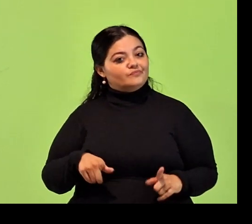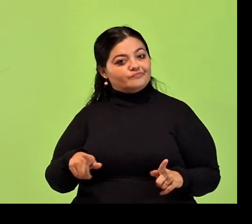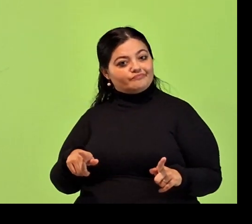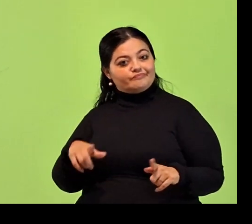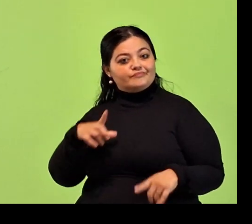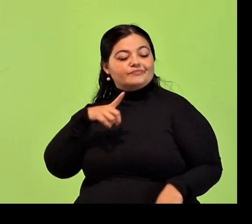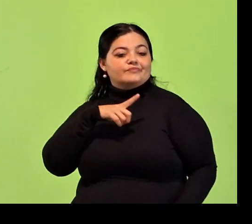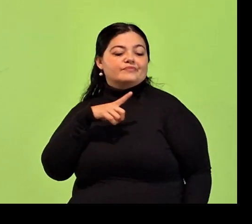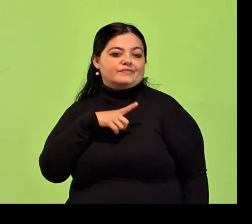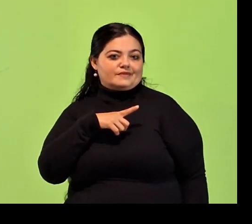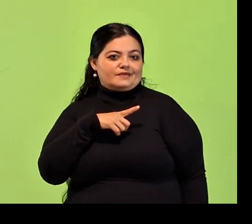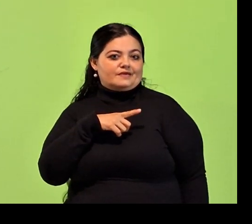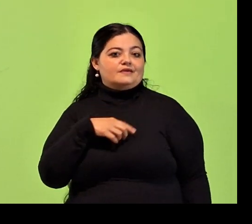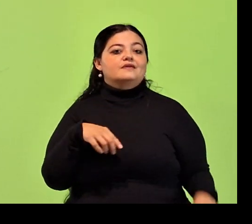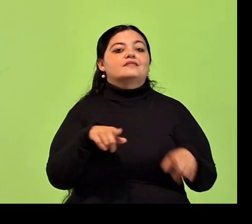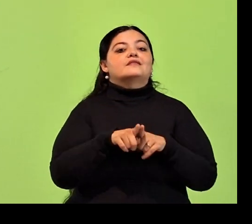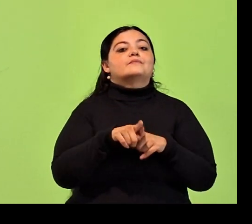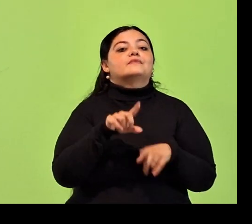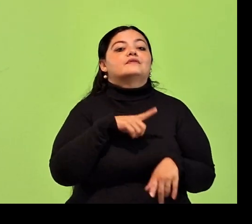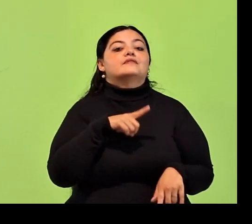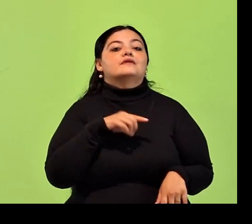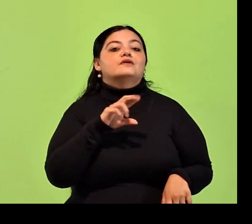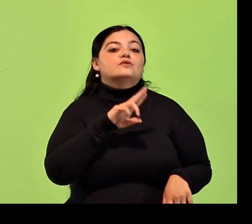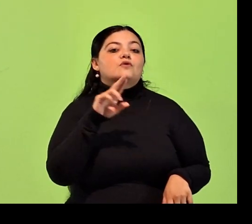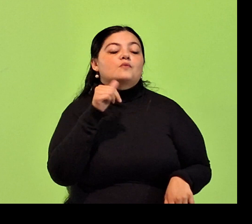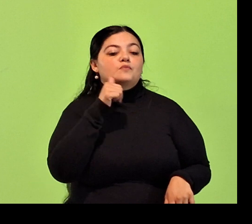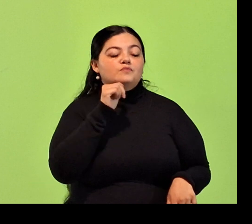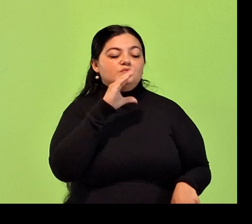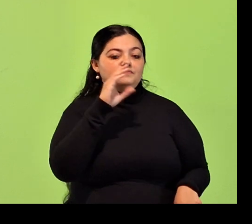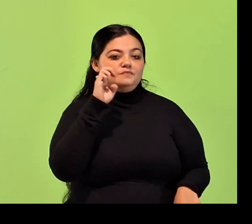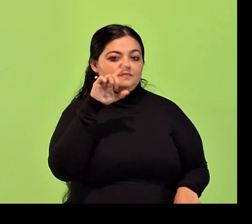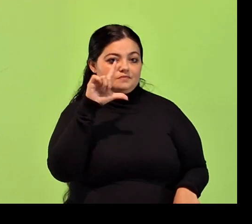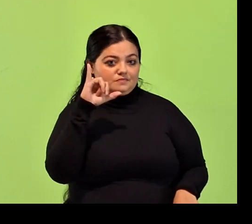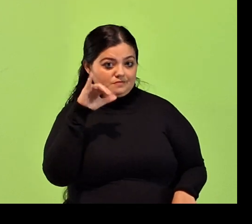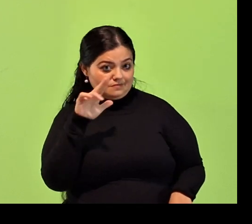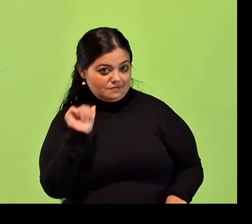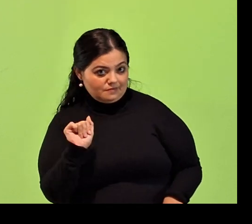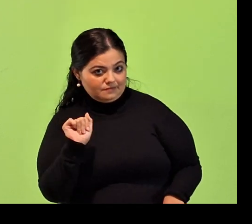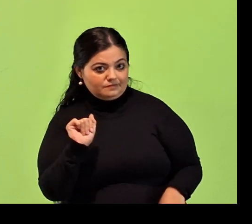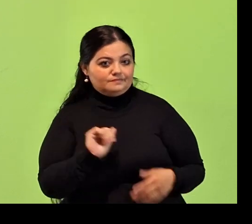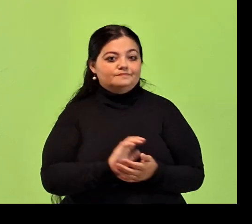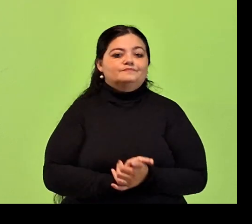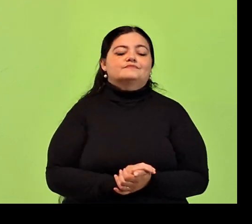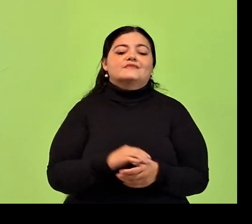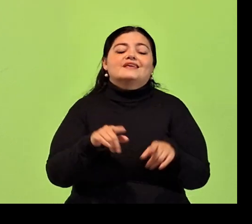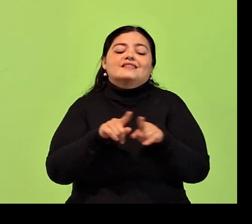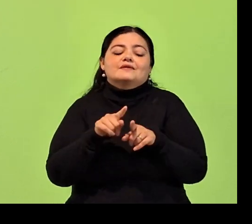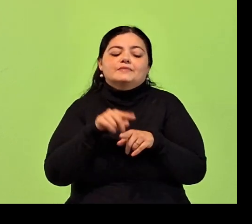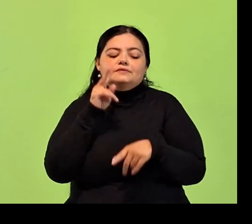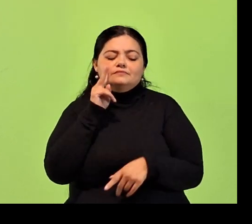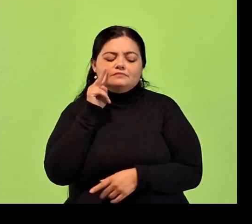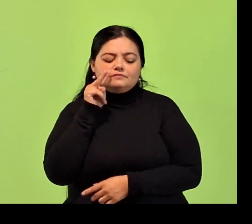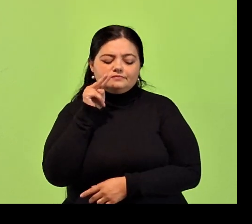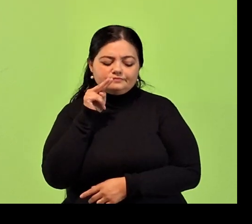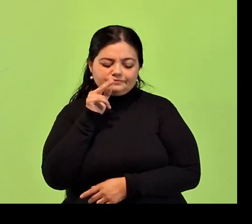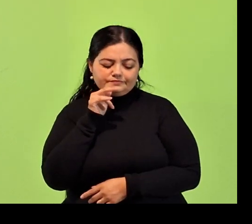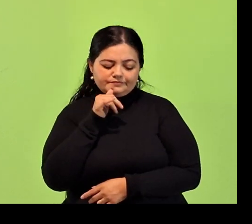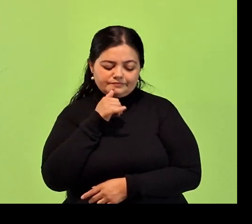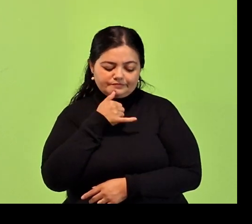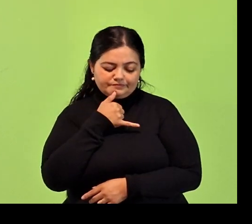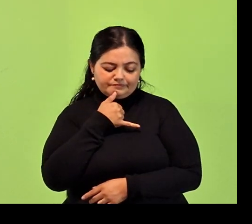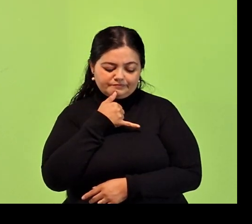gente tem a Celina Abage, mãe dela, uma senhora já mais entrada em anos, também com olhar baixo, longínquo,